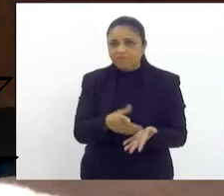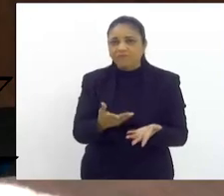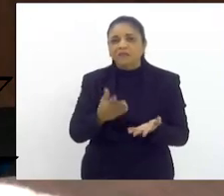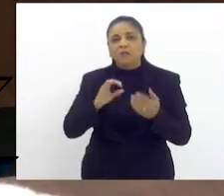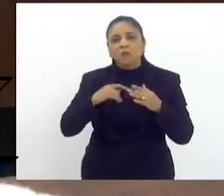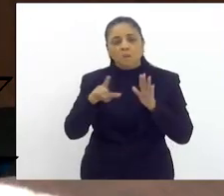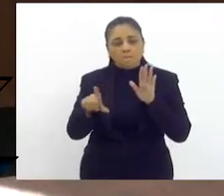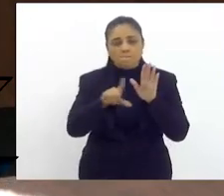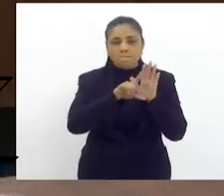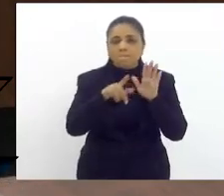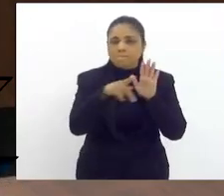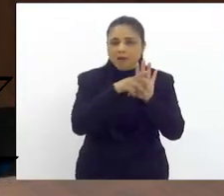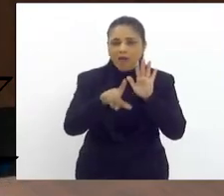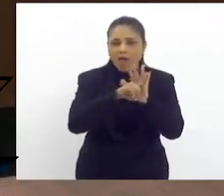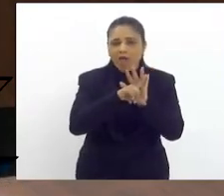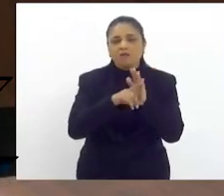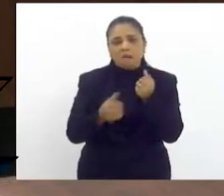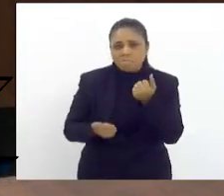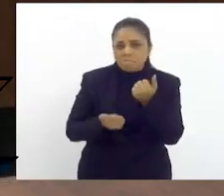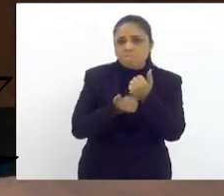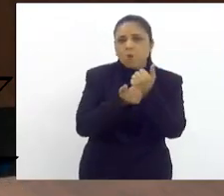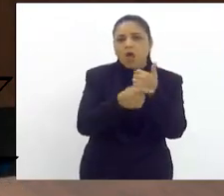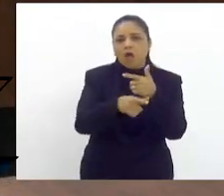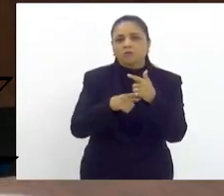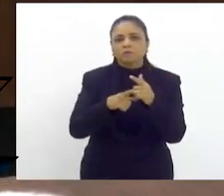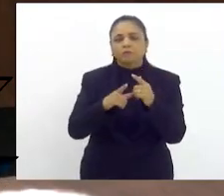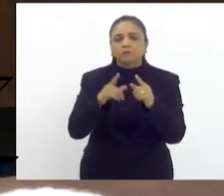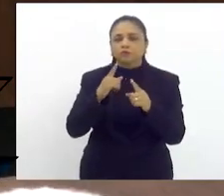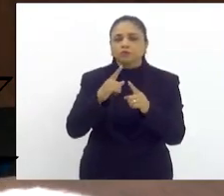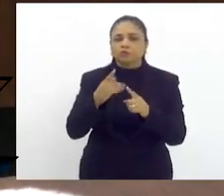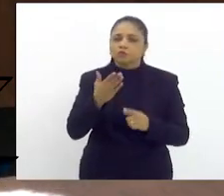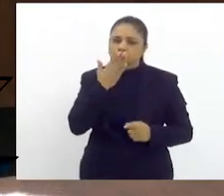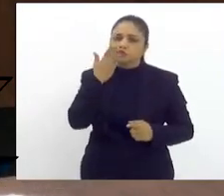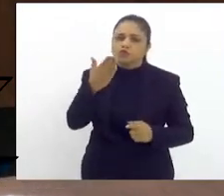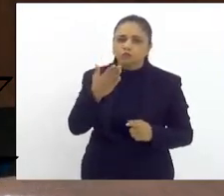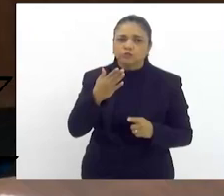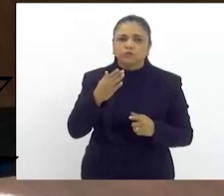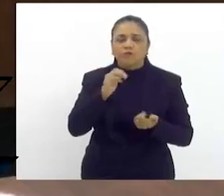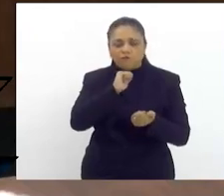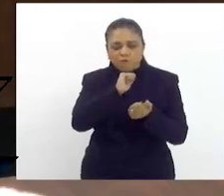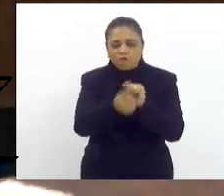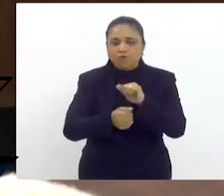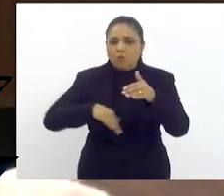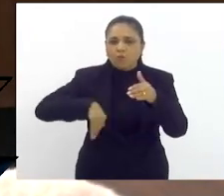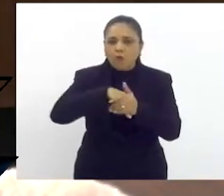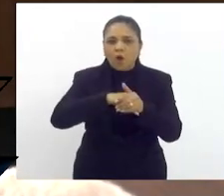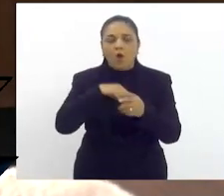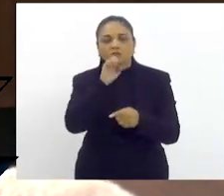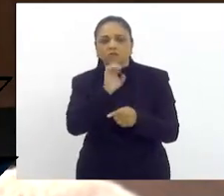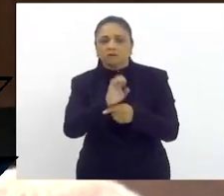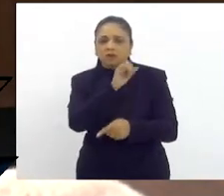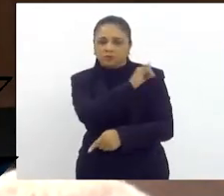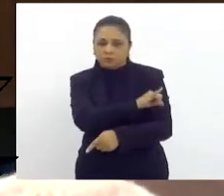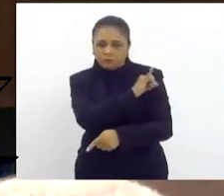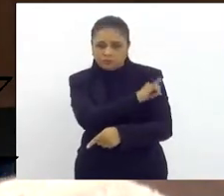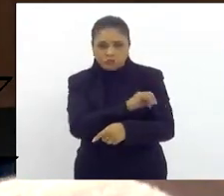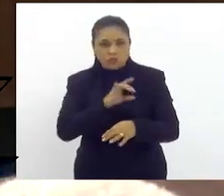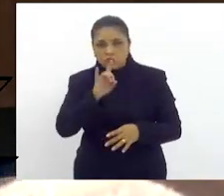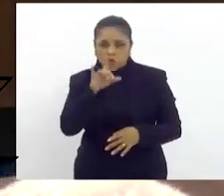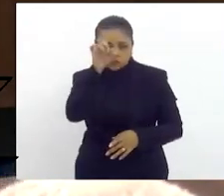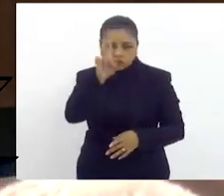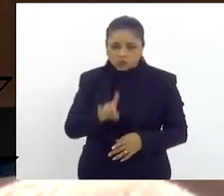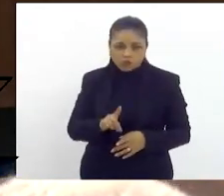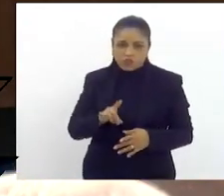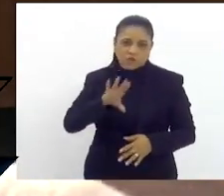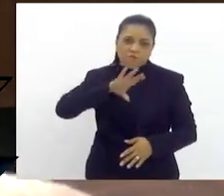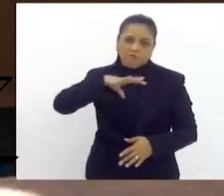apoiado Pelos times de futebol do estado do Rio de Janeiro porque todas as diretorias não é só o Vasco